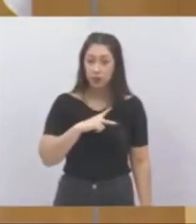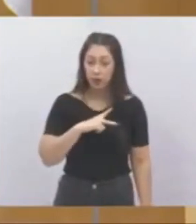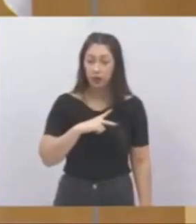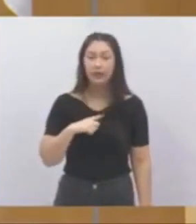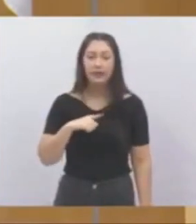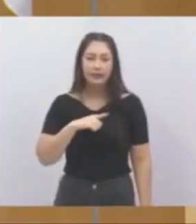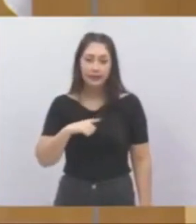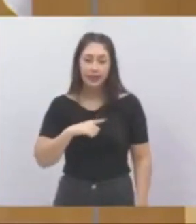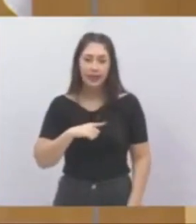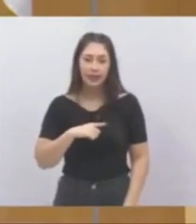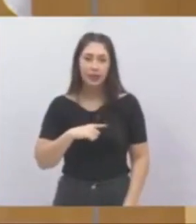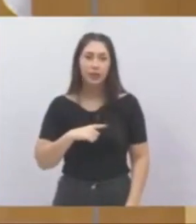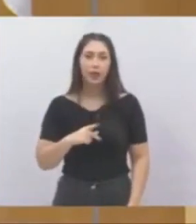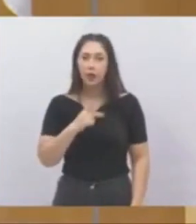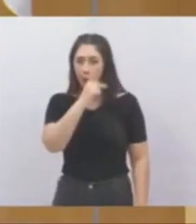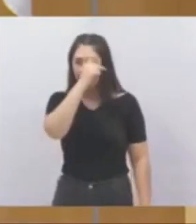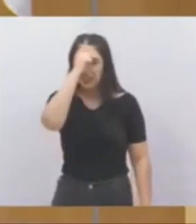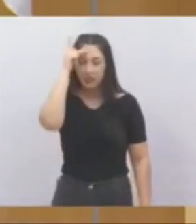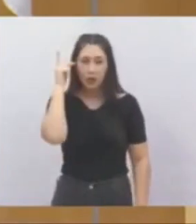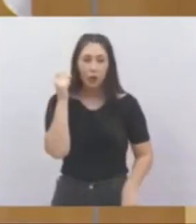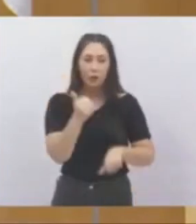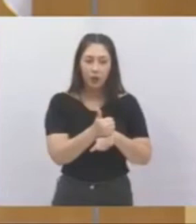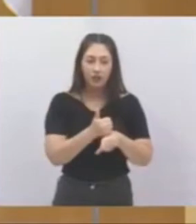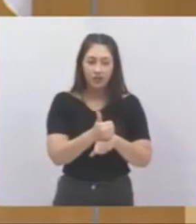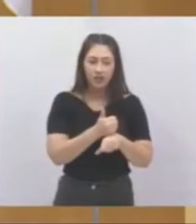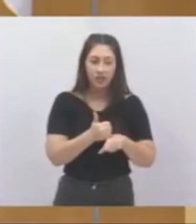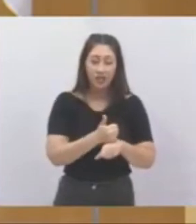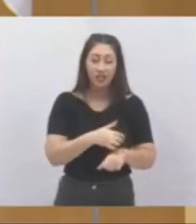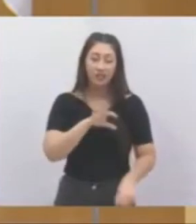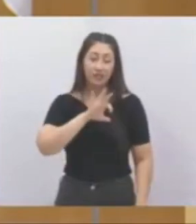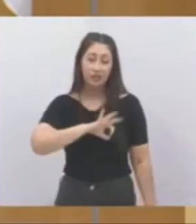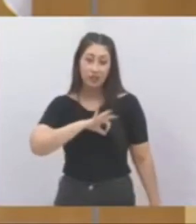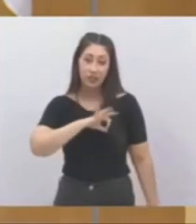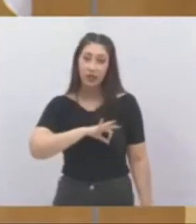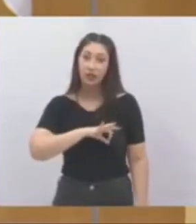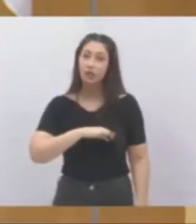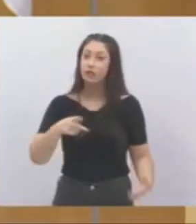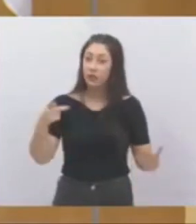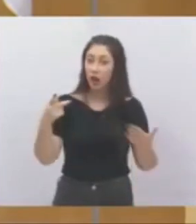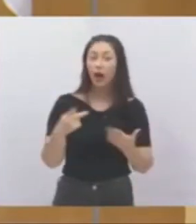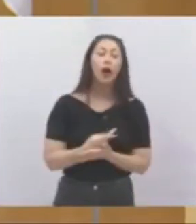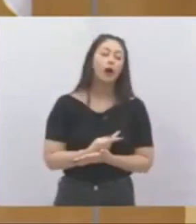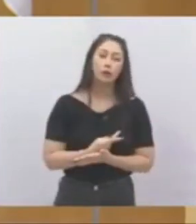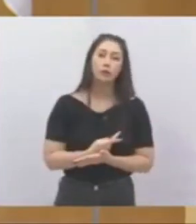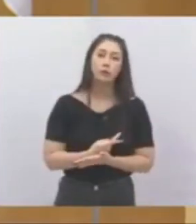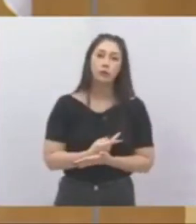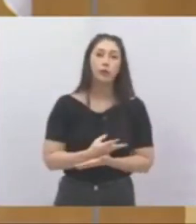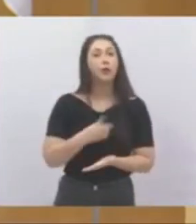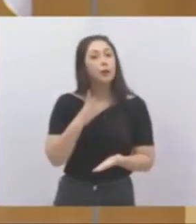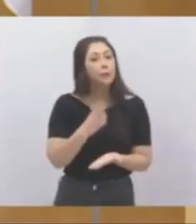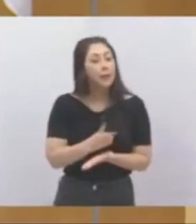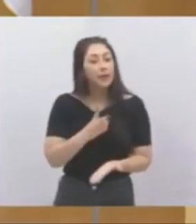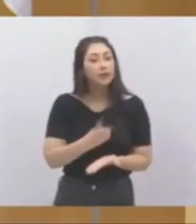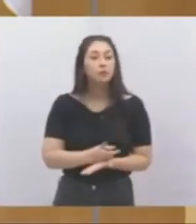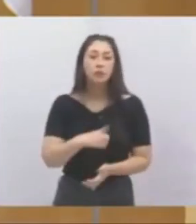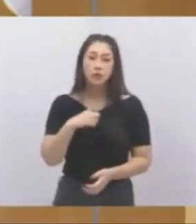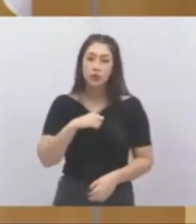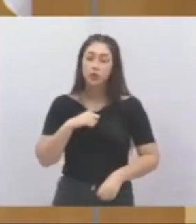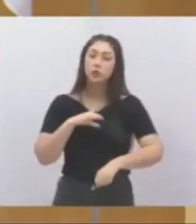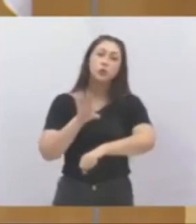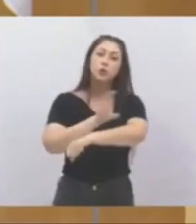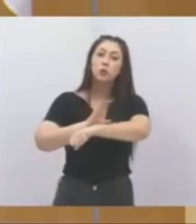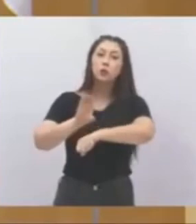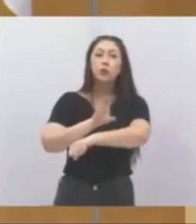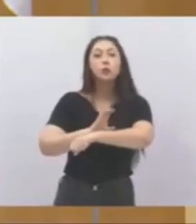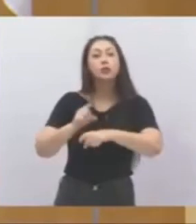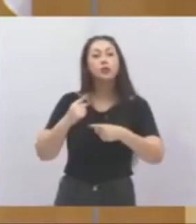Funcionários antigos que trabalham em hospitais, eles ainda recebem o salário de auxiliar, mesmo já sendo técnico, porque